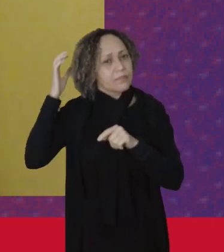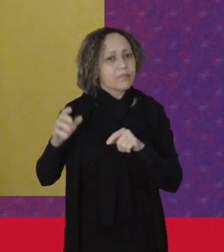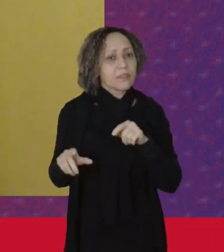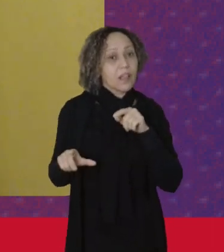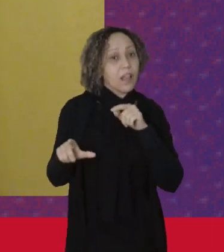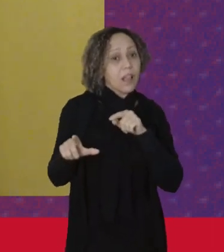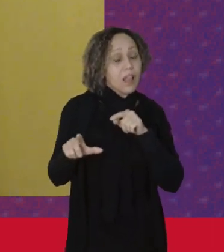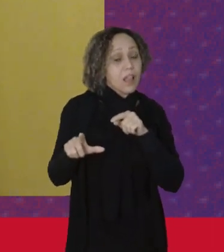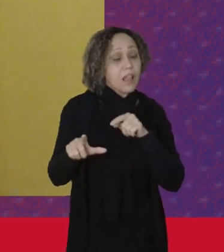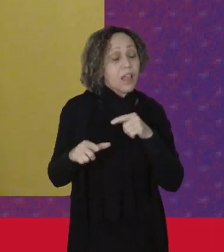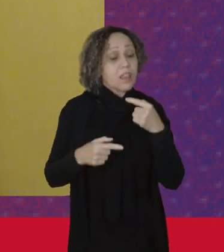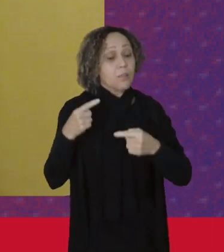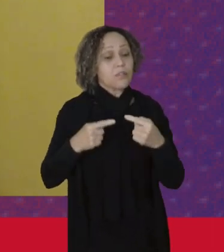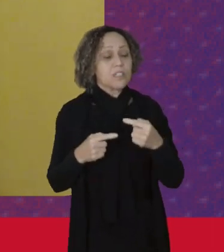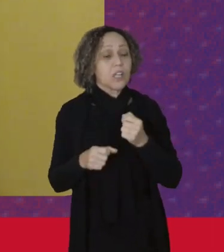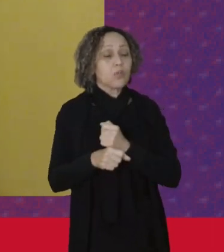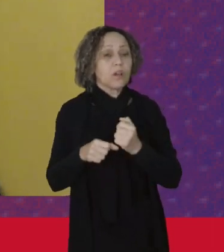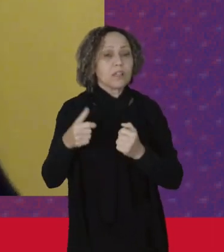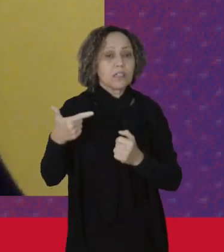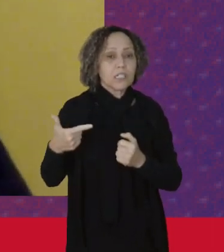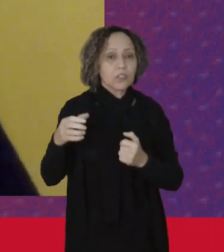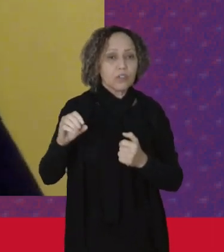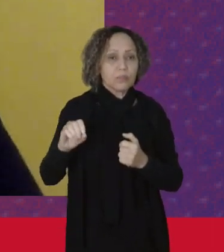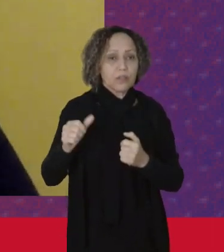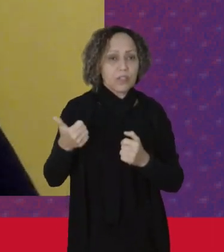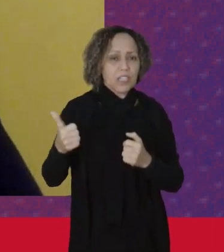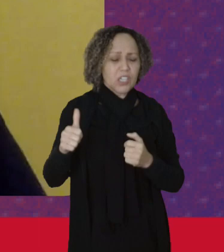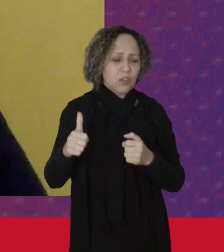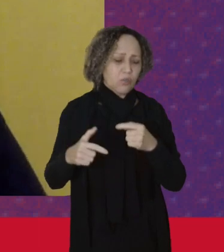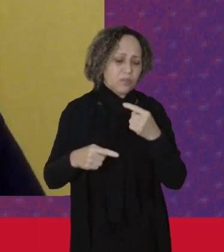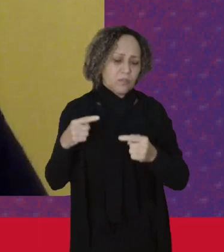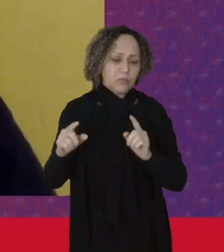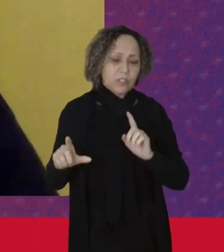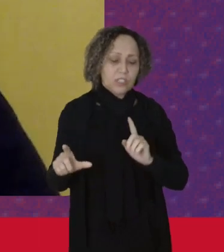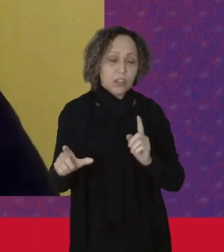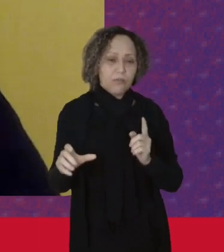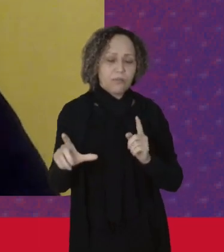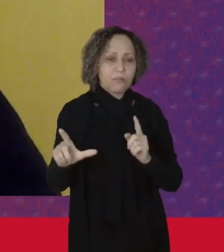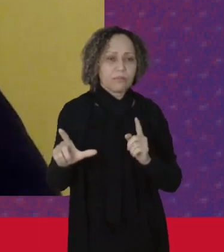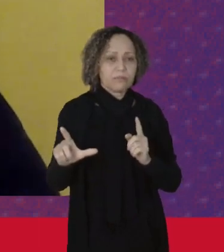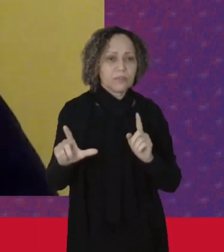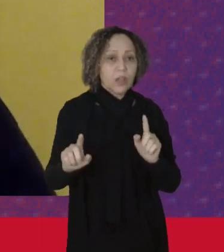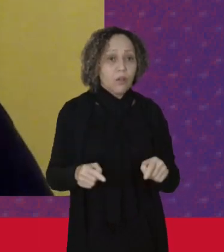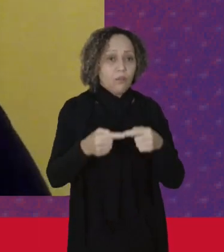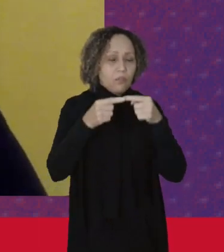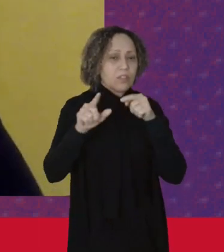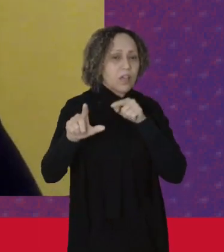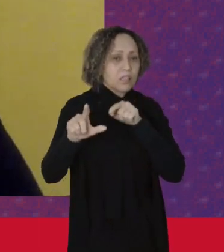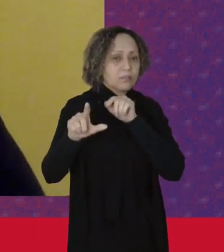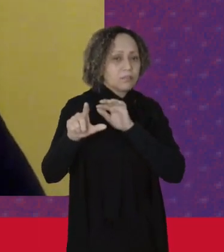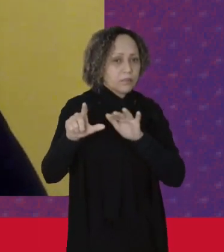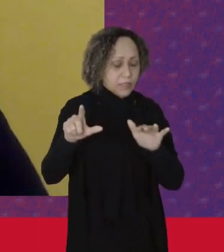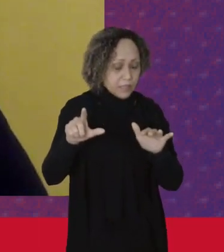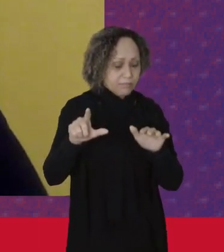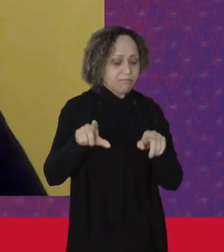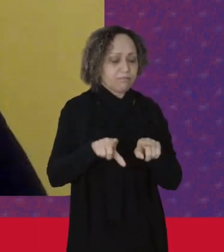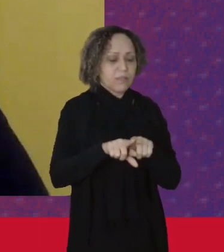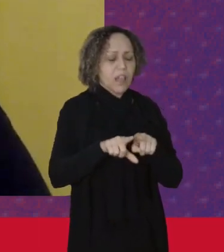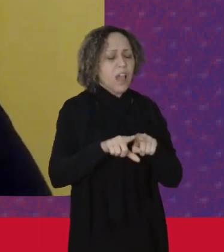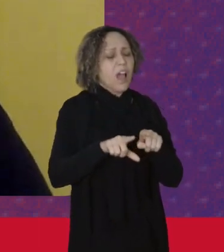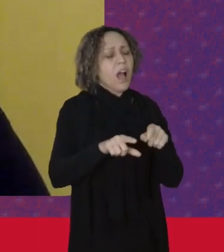ela é de 2011, né? Então, assim, ela é porque a Política Nacional de Atenção Integral à Saúde da